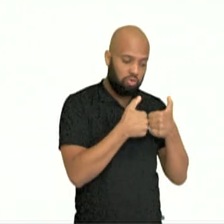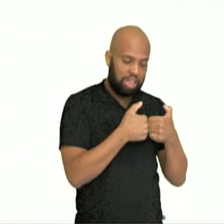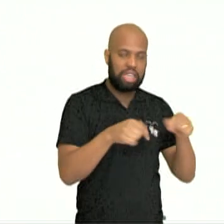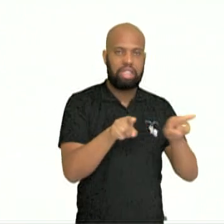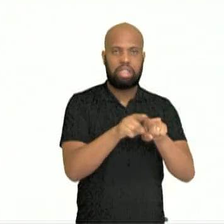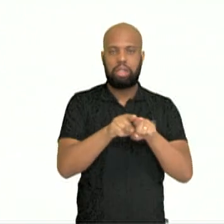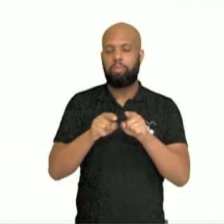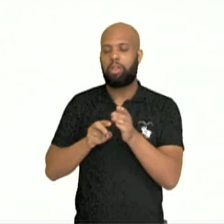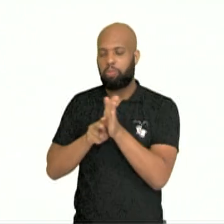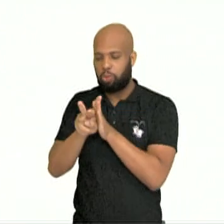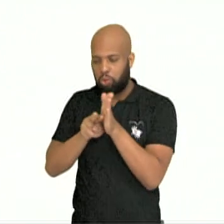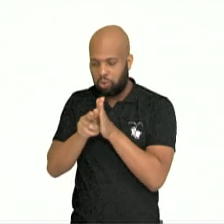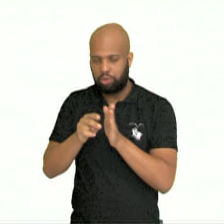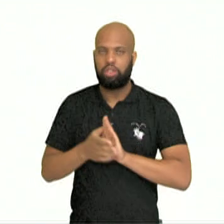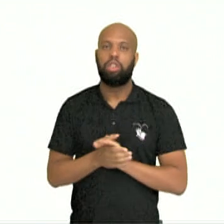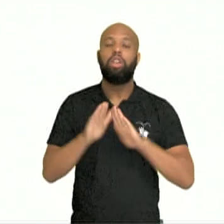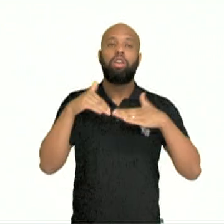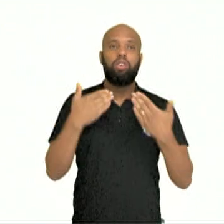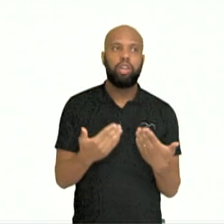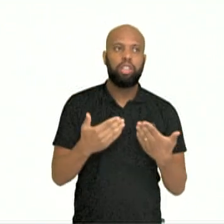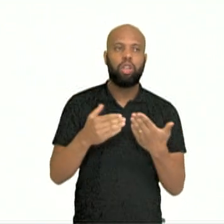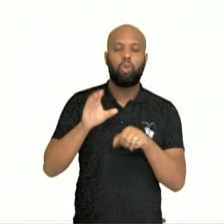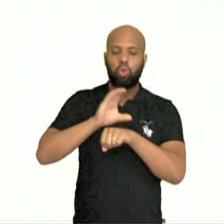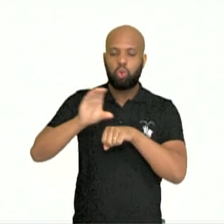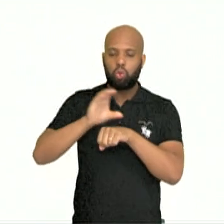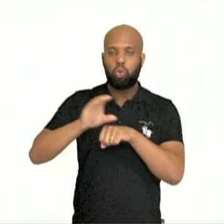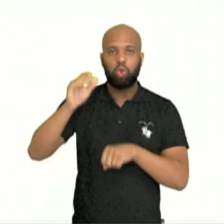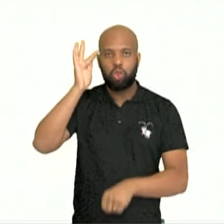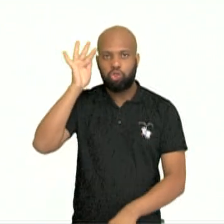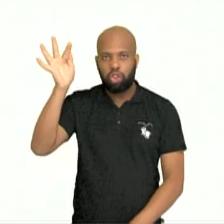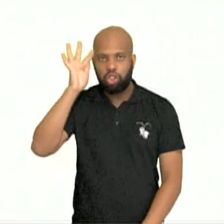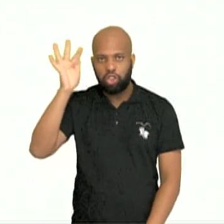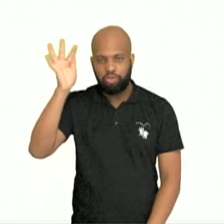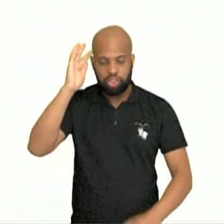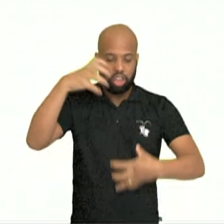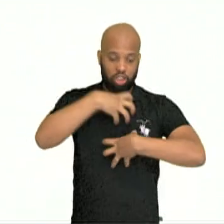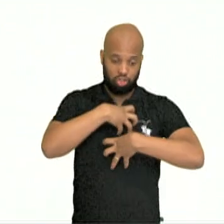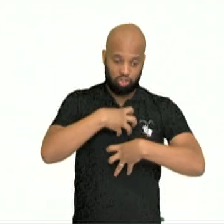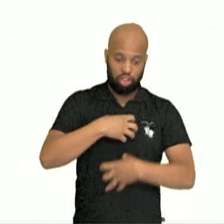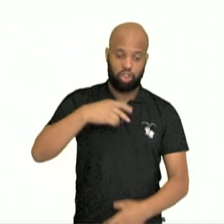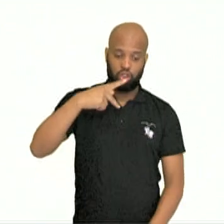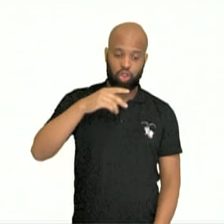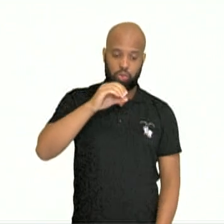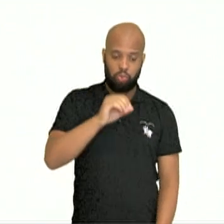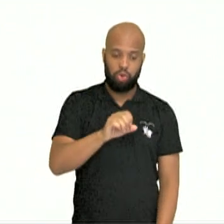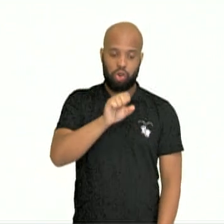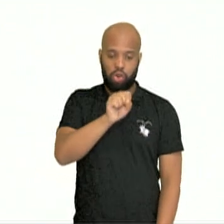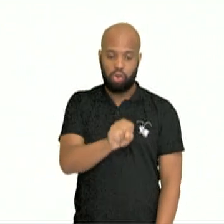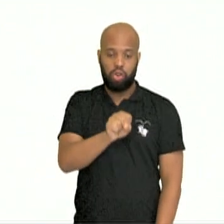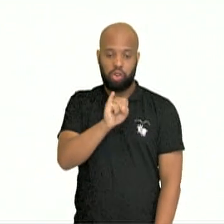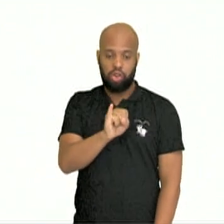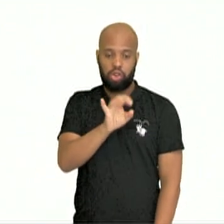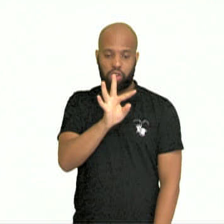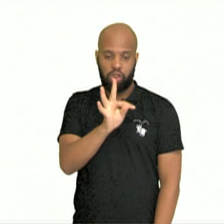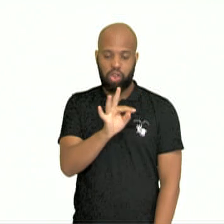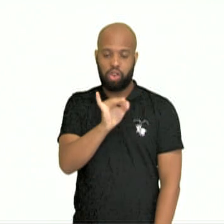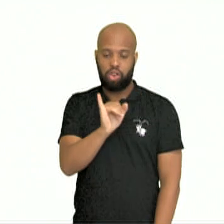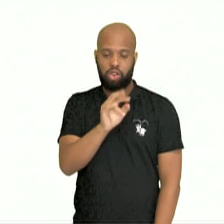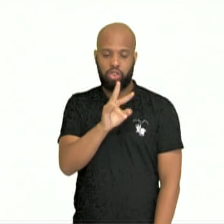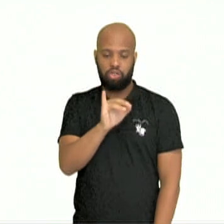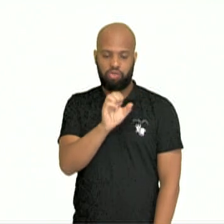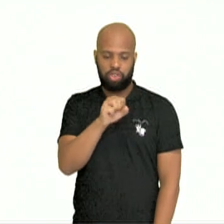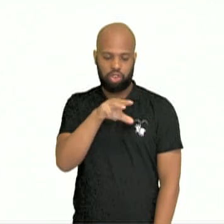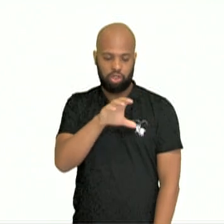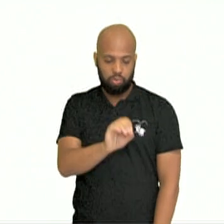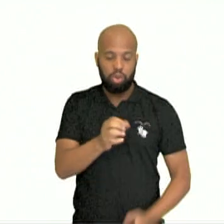da biologia. Então, o curso de Filosofia Positiva, ele tentava compreender o que já havia sido